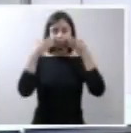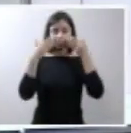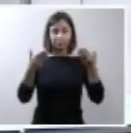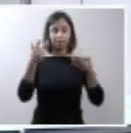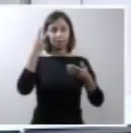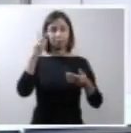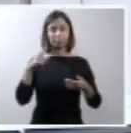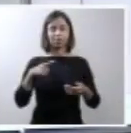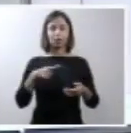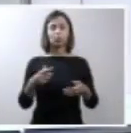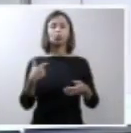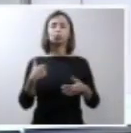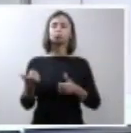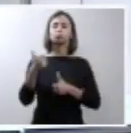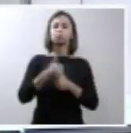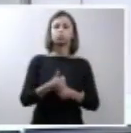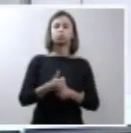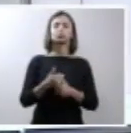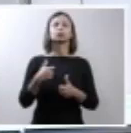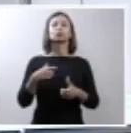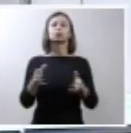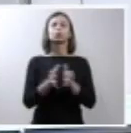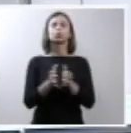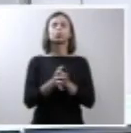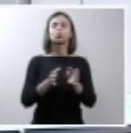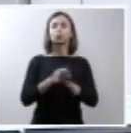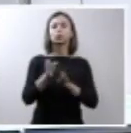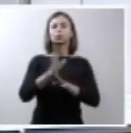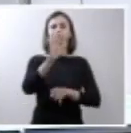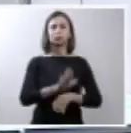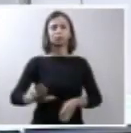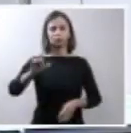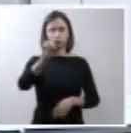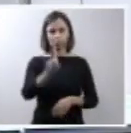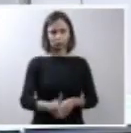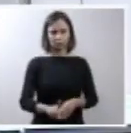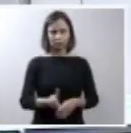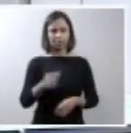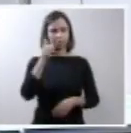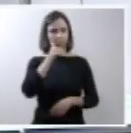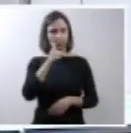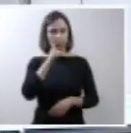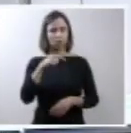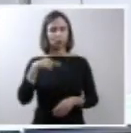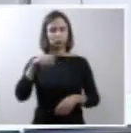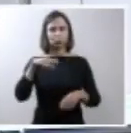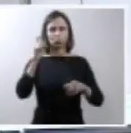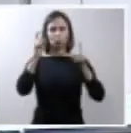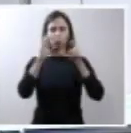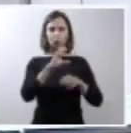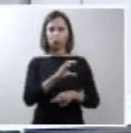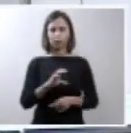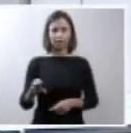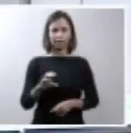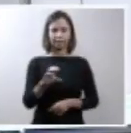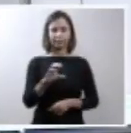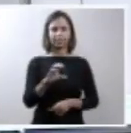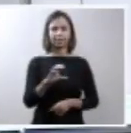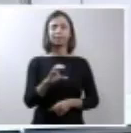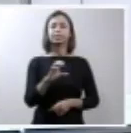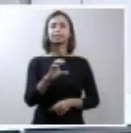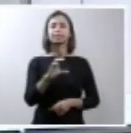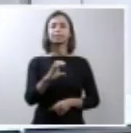audiência para em nome do Conselho Nacional dos direitos da mulher enquanto coordenadora da sépia